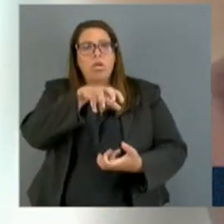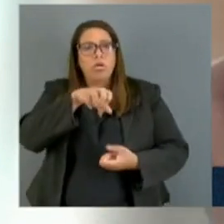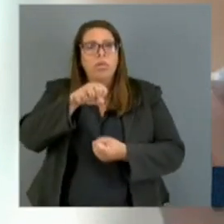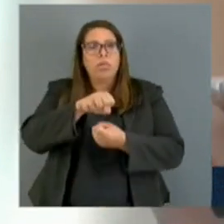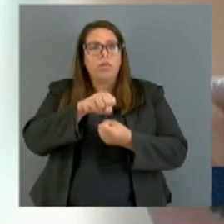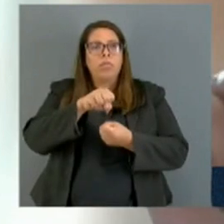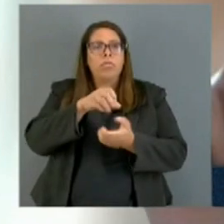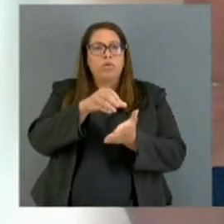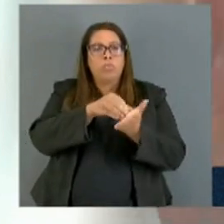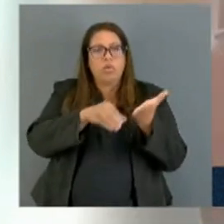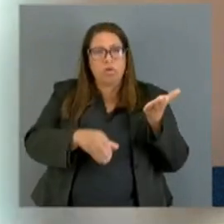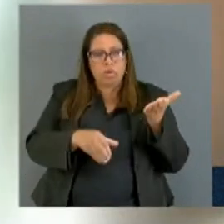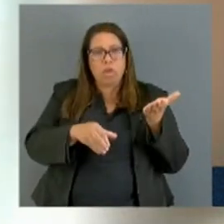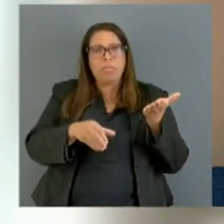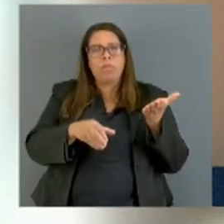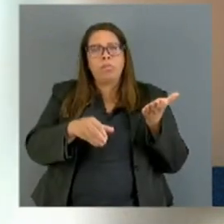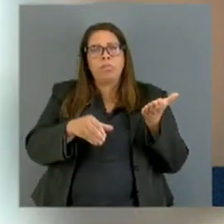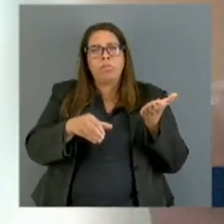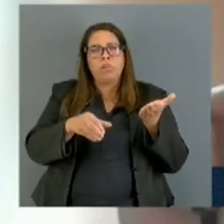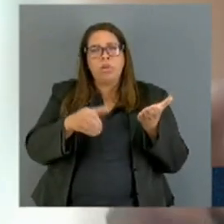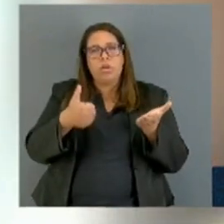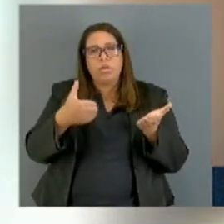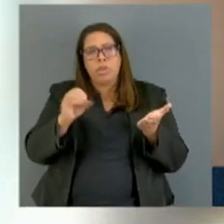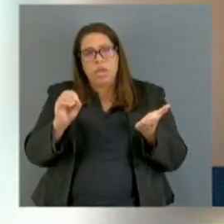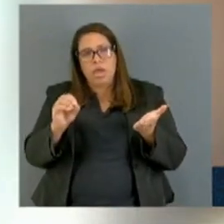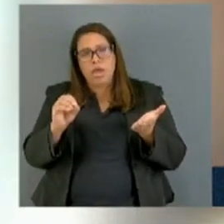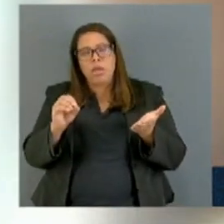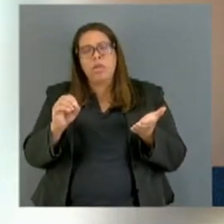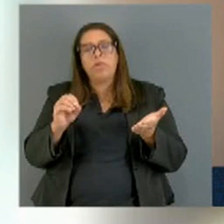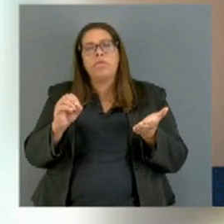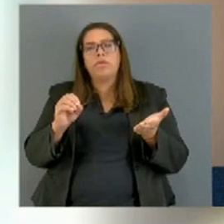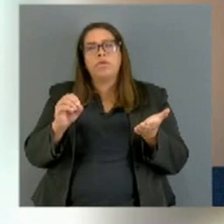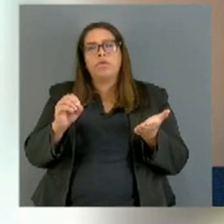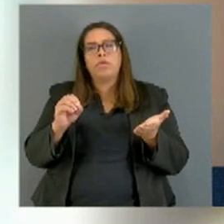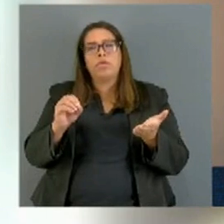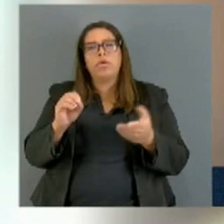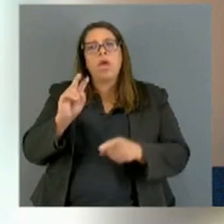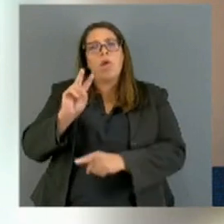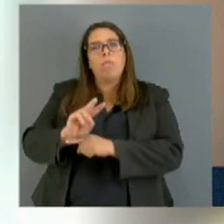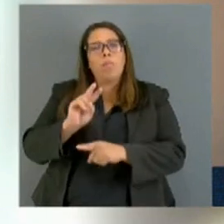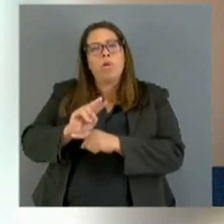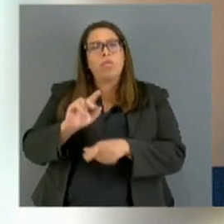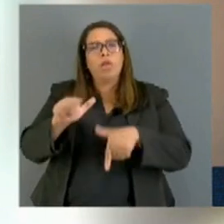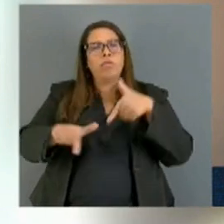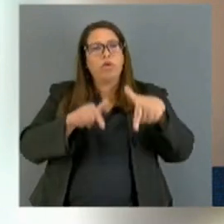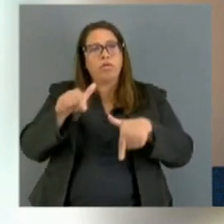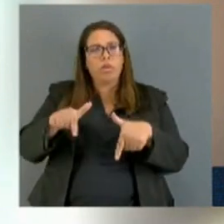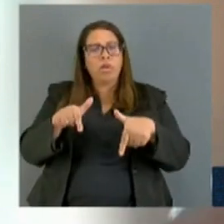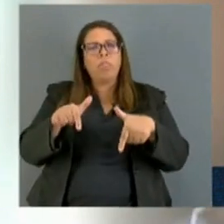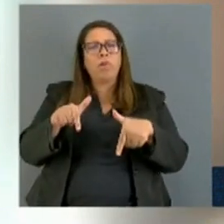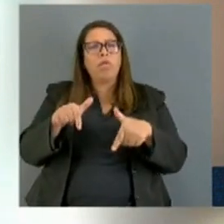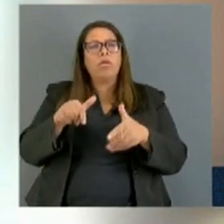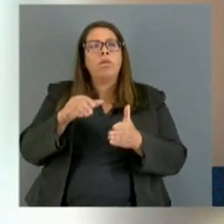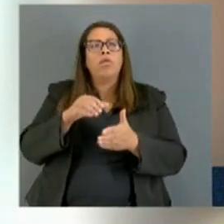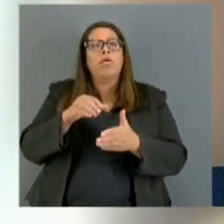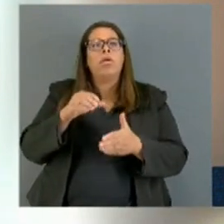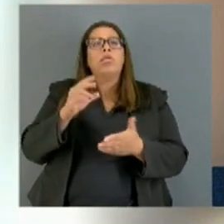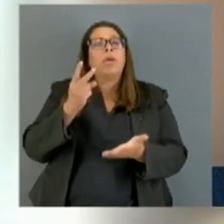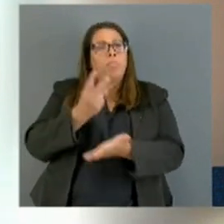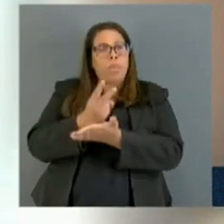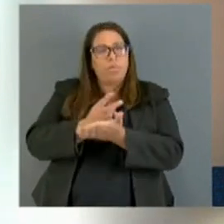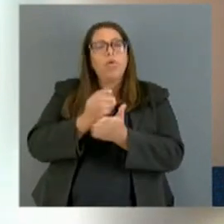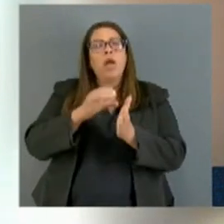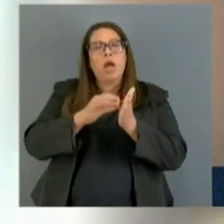seção do capítulo 10, seção 2, que prevê a proteção do trabalho e aos trabalhadores, e para a seção 3 do mesmo capítulo